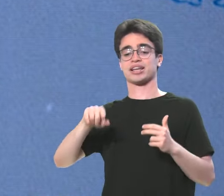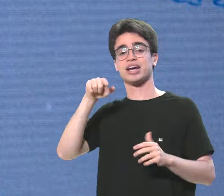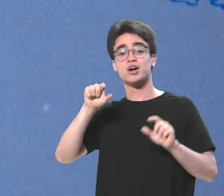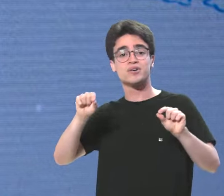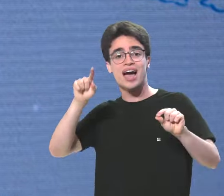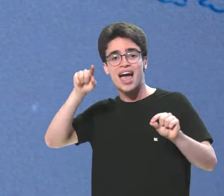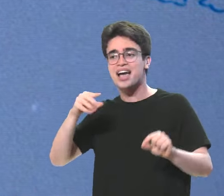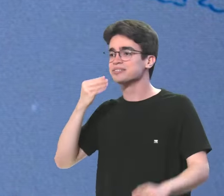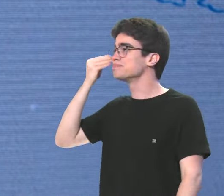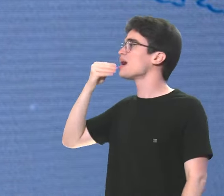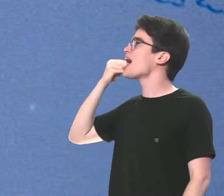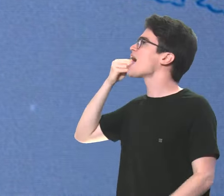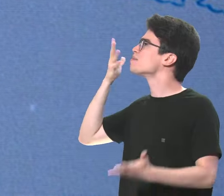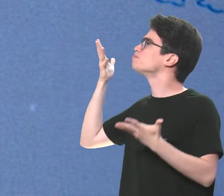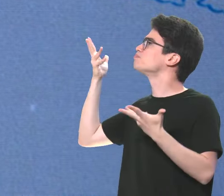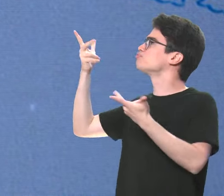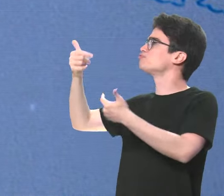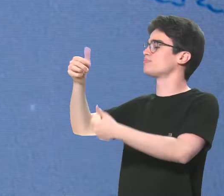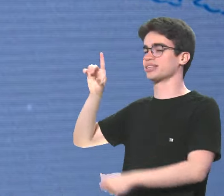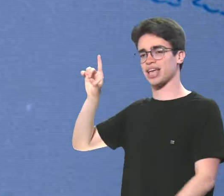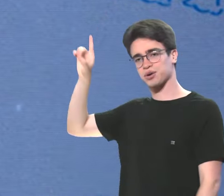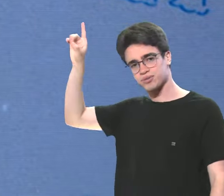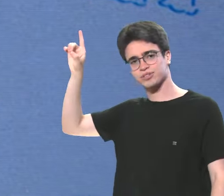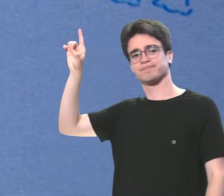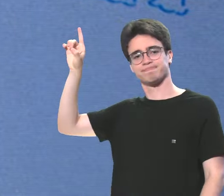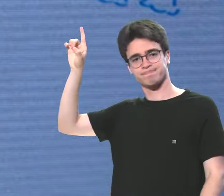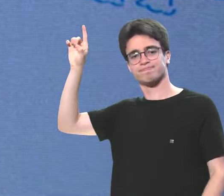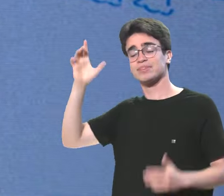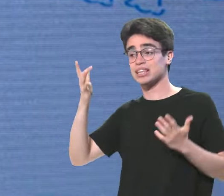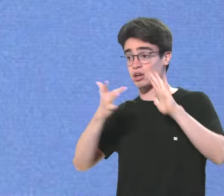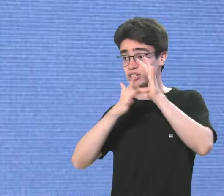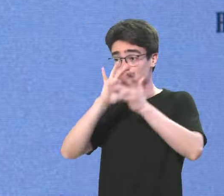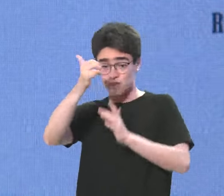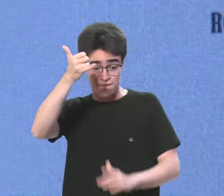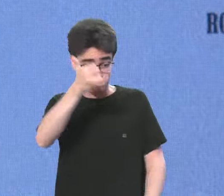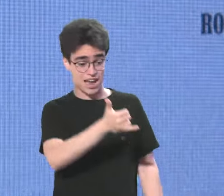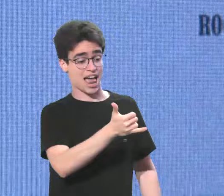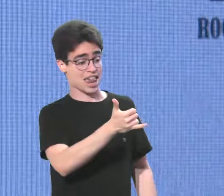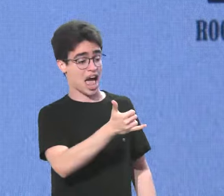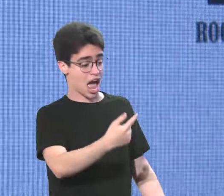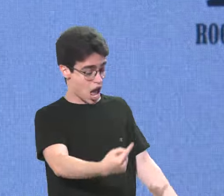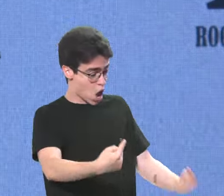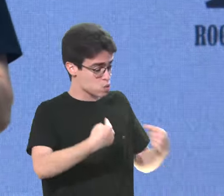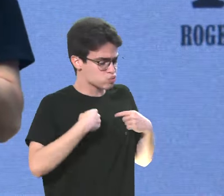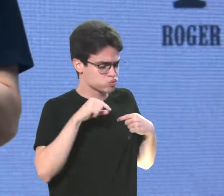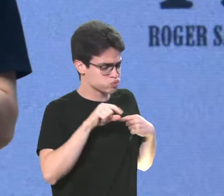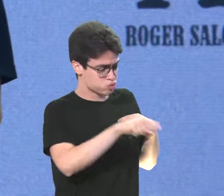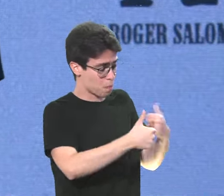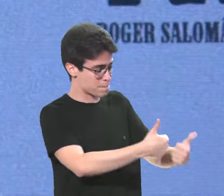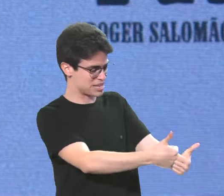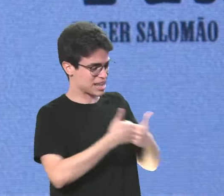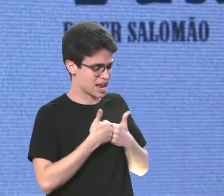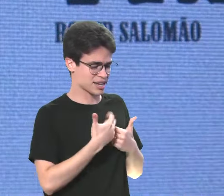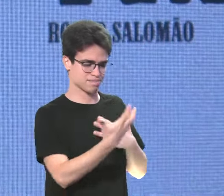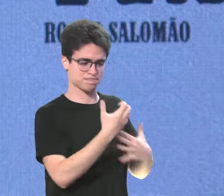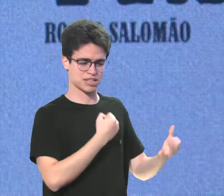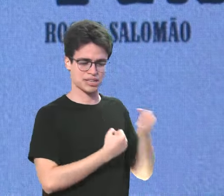experiência Divina Jesus se revela falando eu sou a quem Você